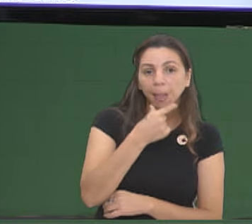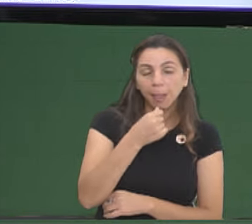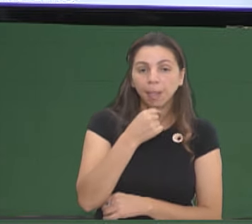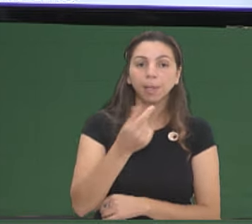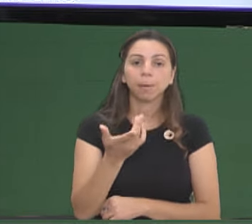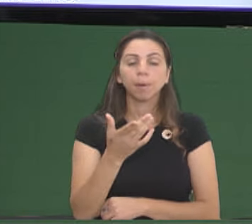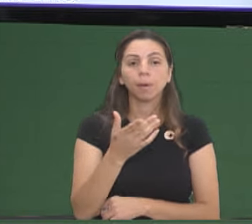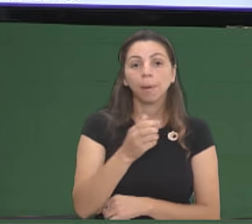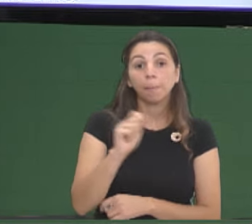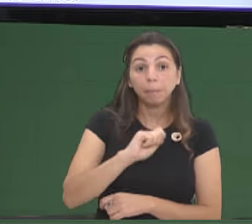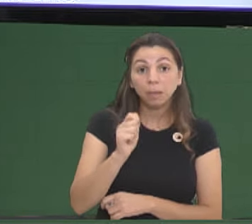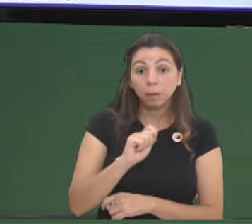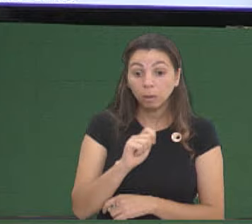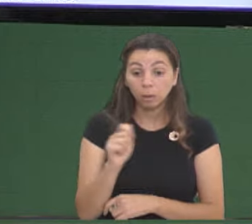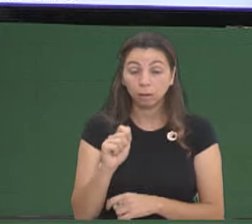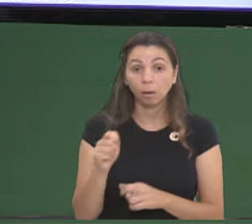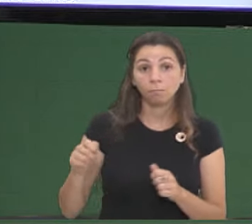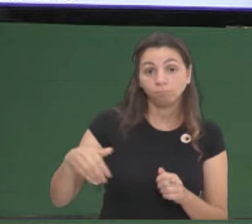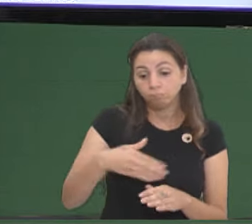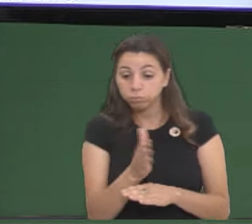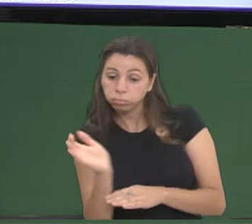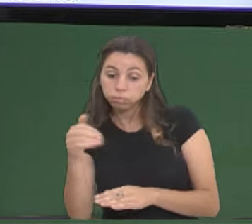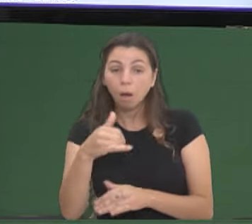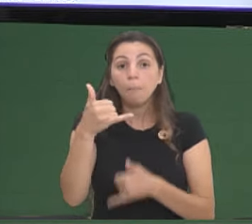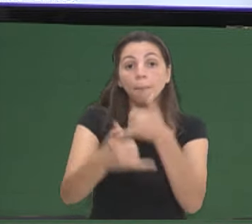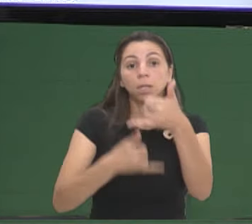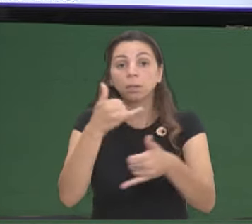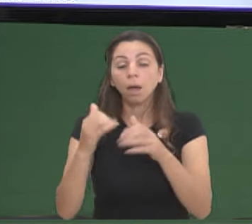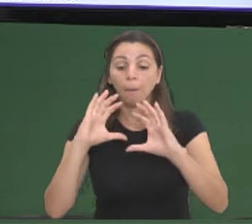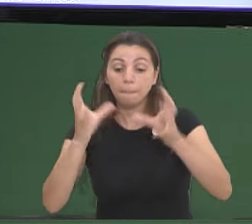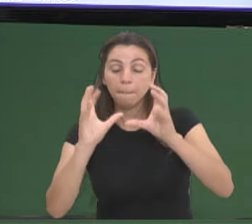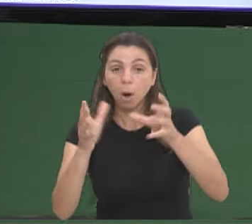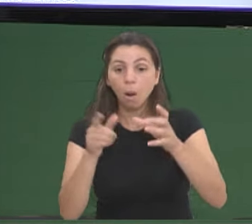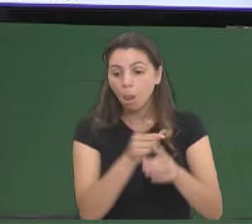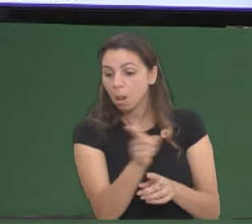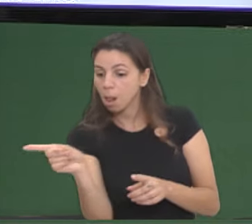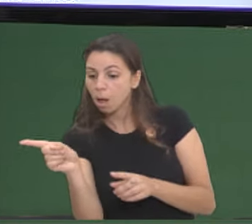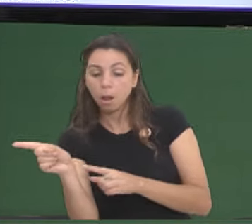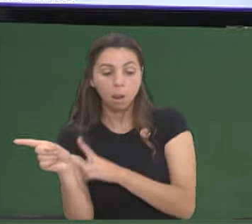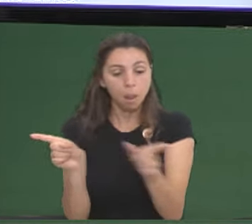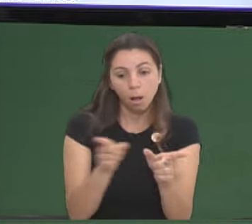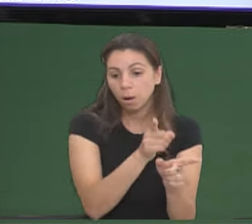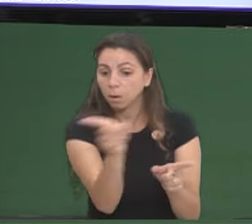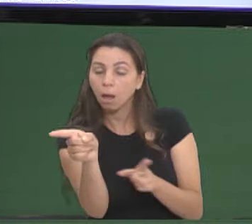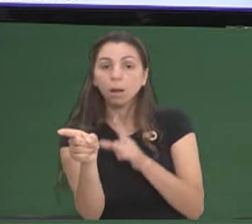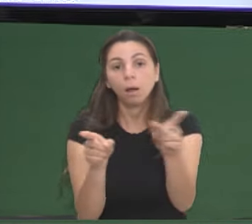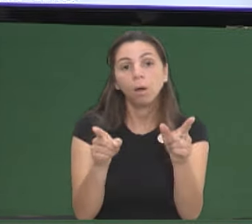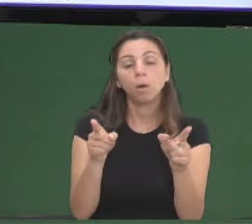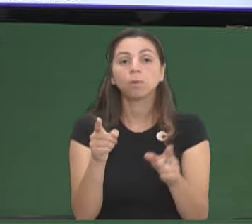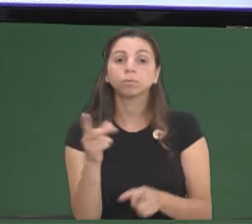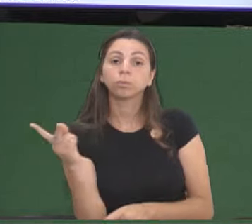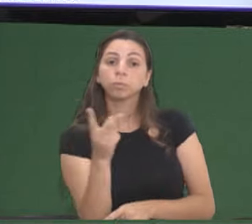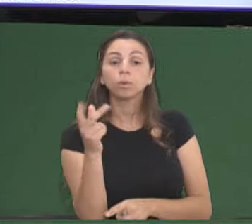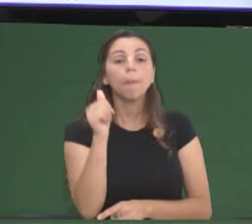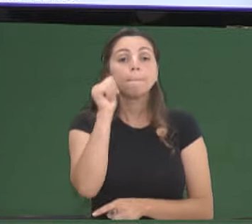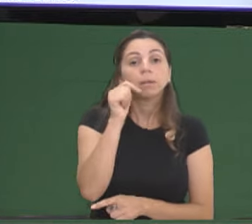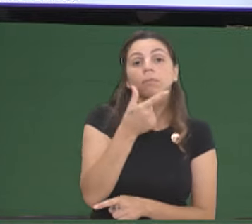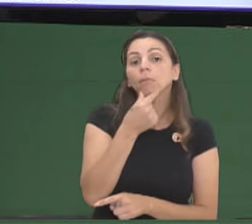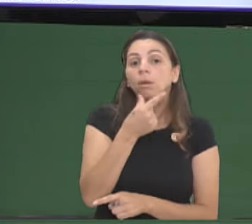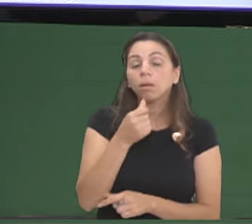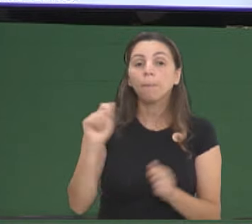tocam a bola e as meninas ficam só correndo de um lado para o outro. Isso é injusto. Então, como a gente está simulando o jogo oficial, a gente